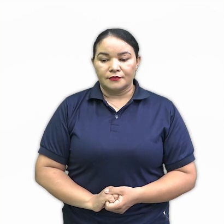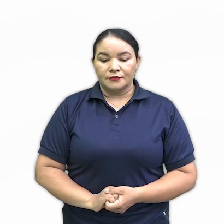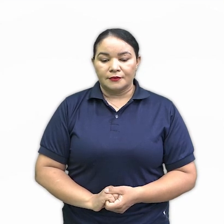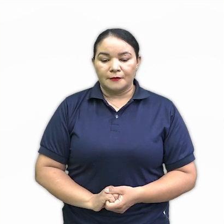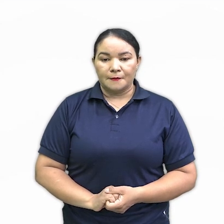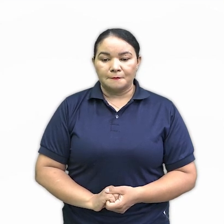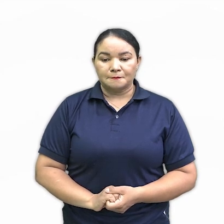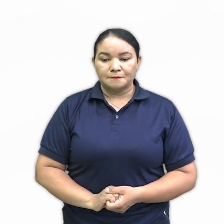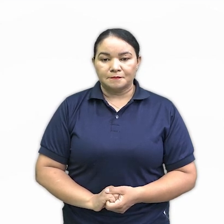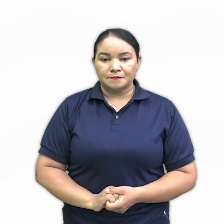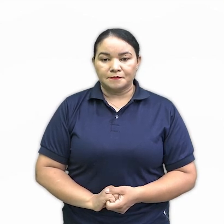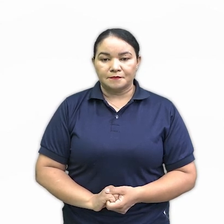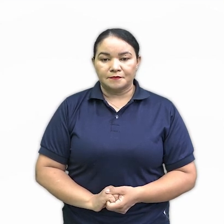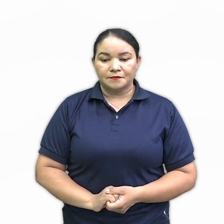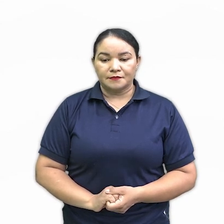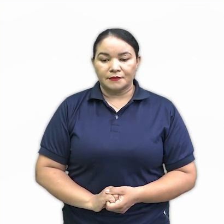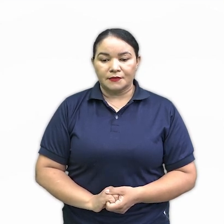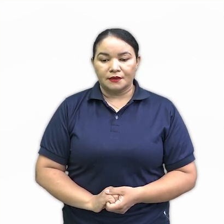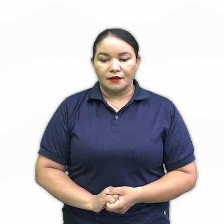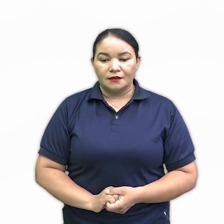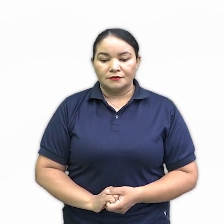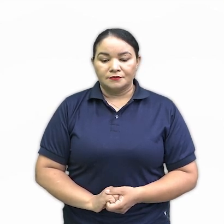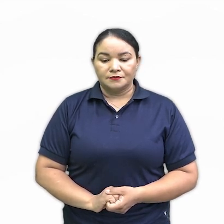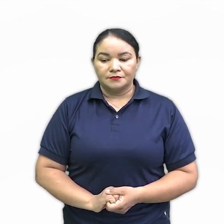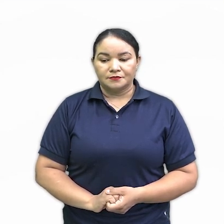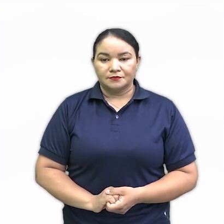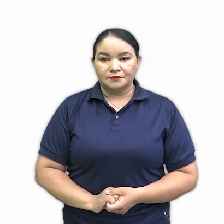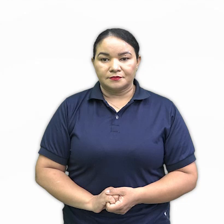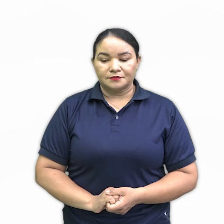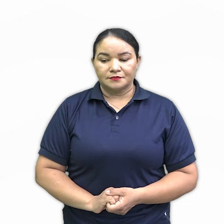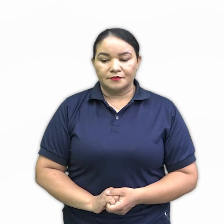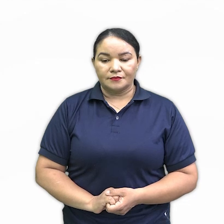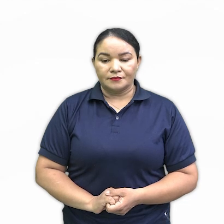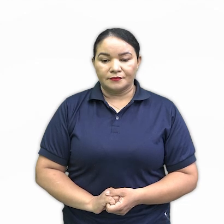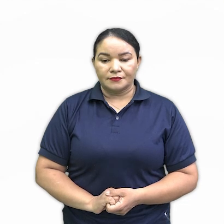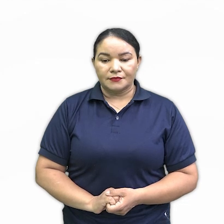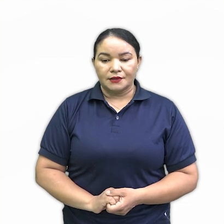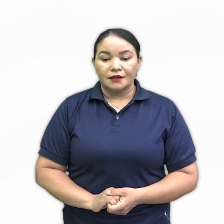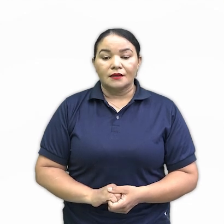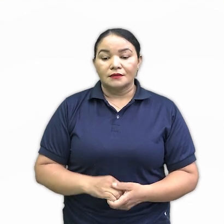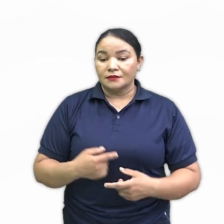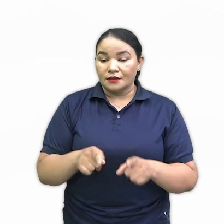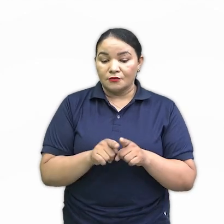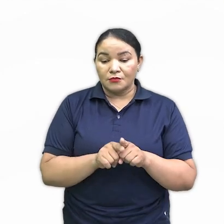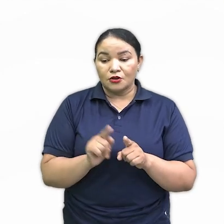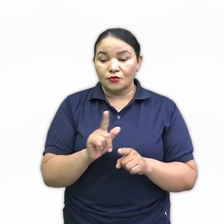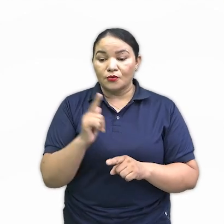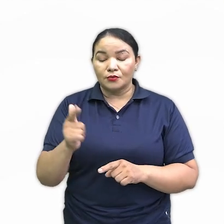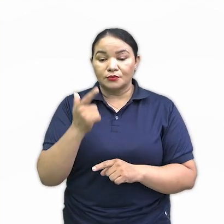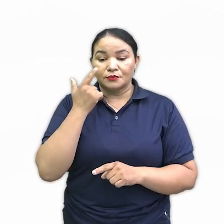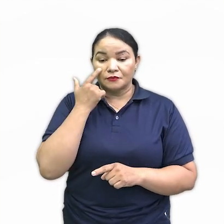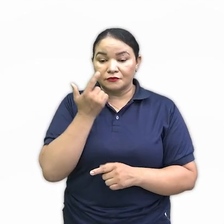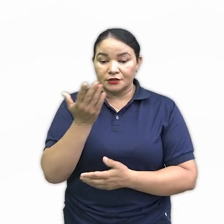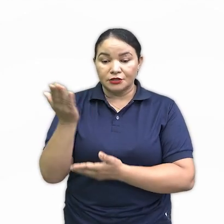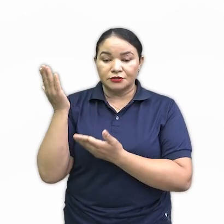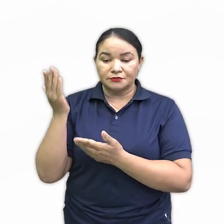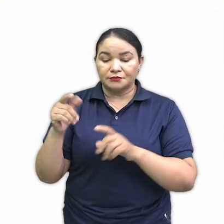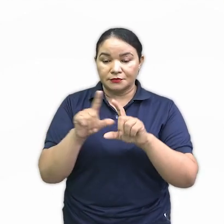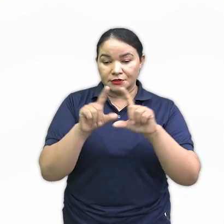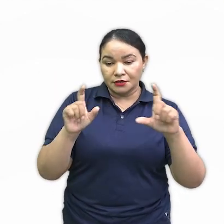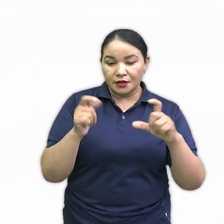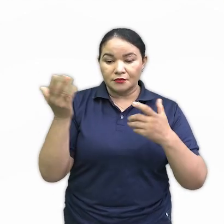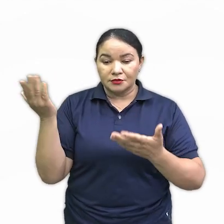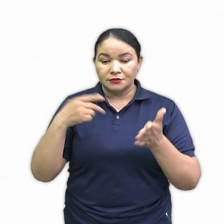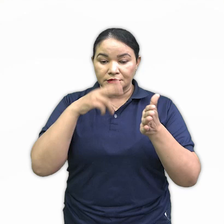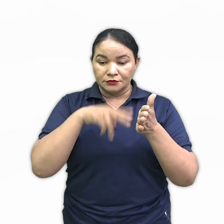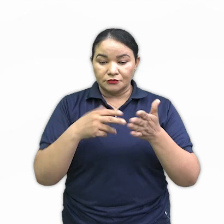de notícias, ok? E aqui também o que eles fazem, misleading imagery, que é como se fosse